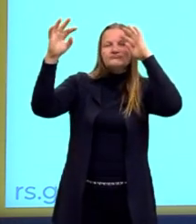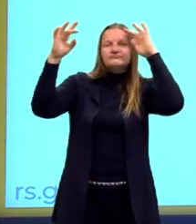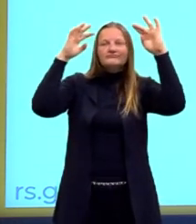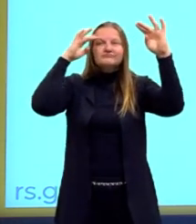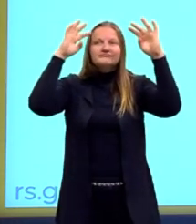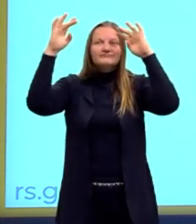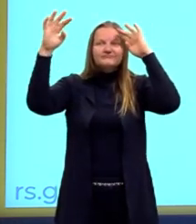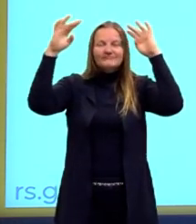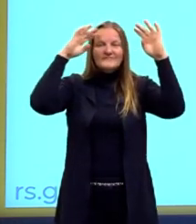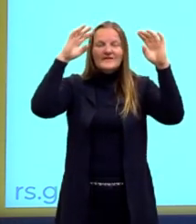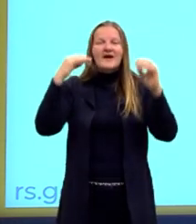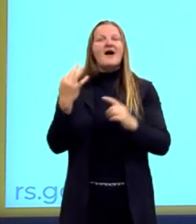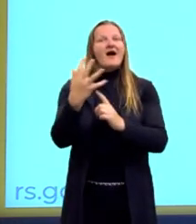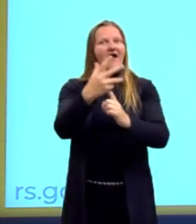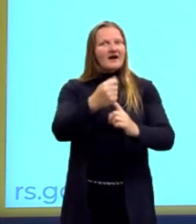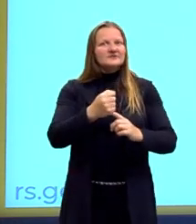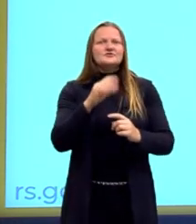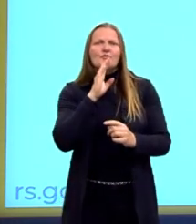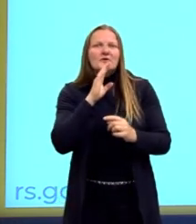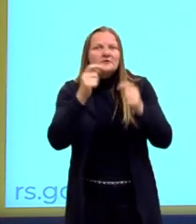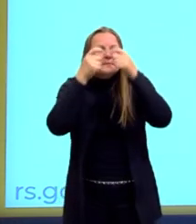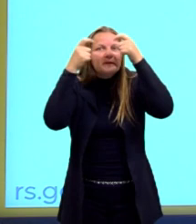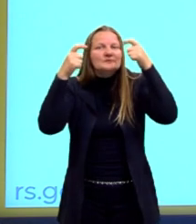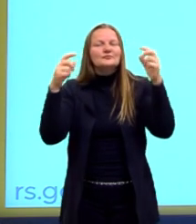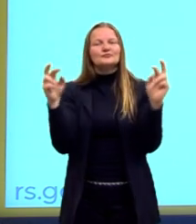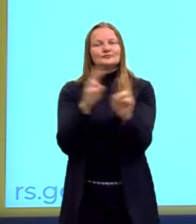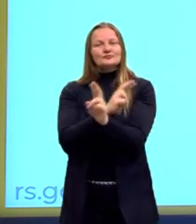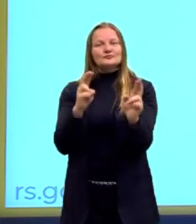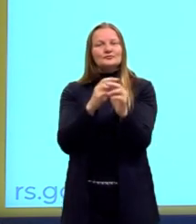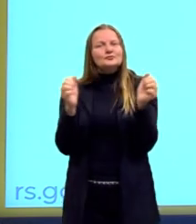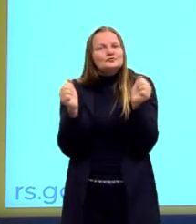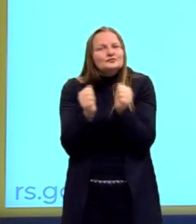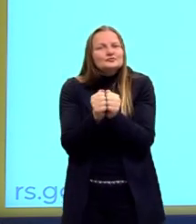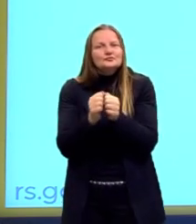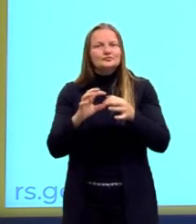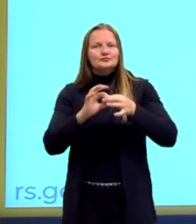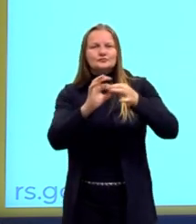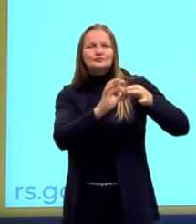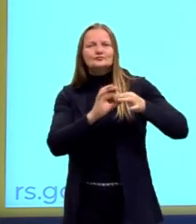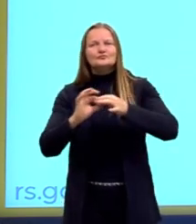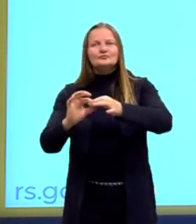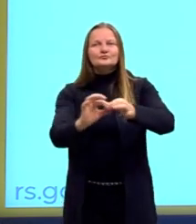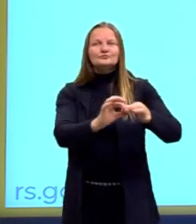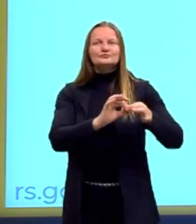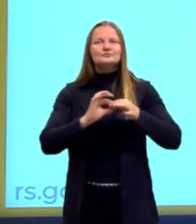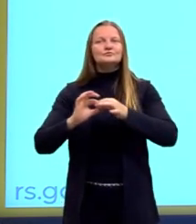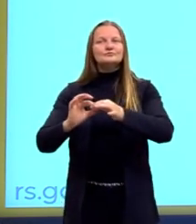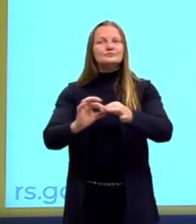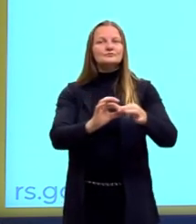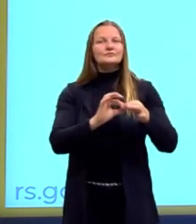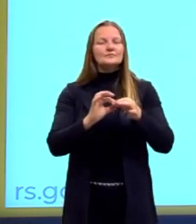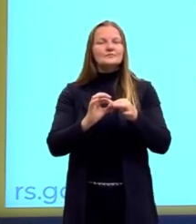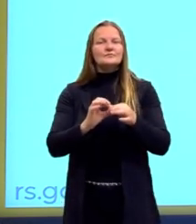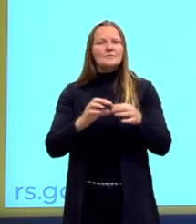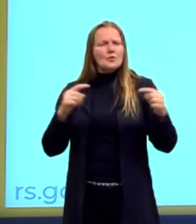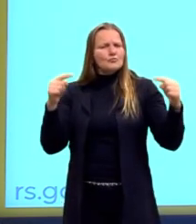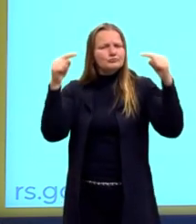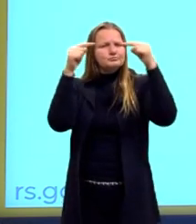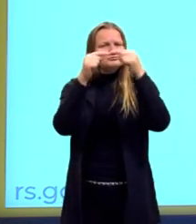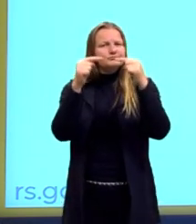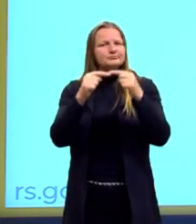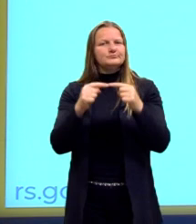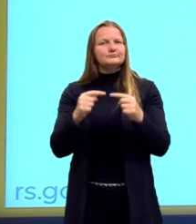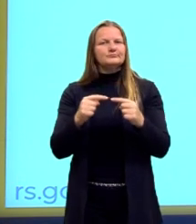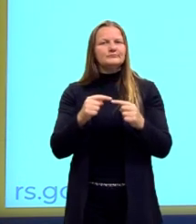também portanto a arte conhecimento ciência arte é algo que é possível que é muito possível descombinar na construção